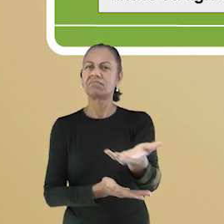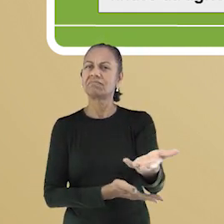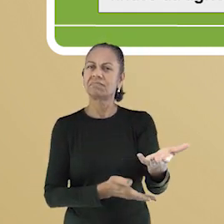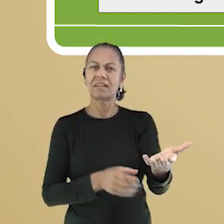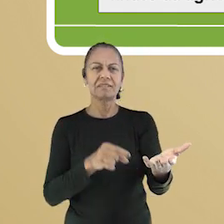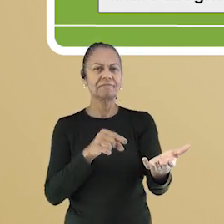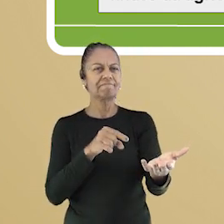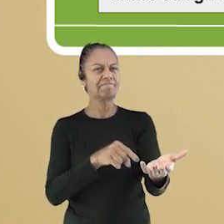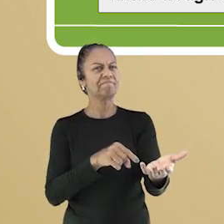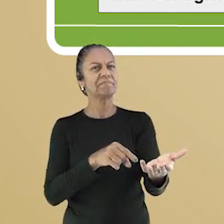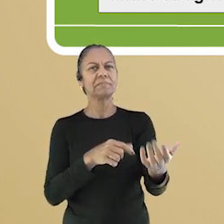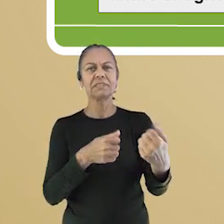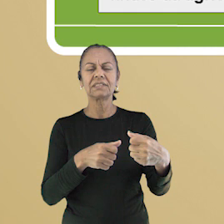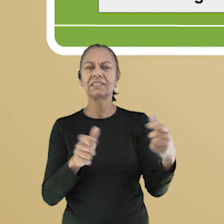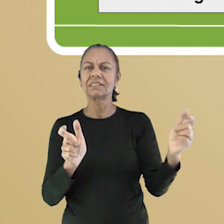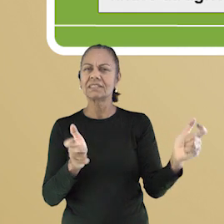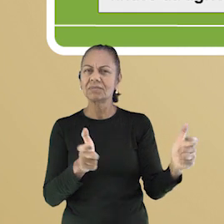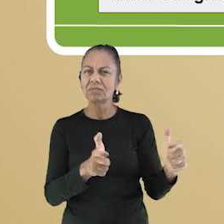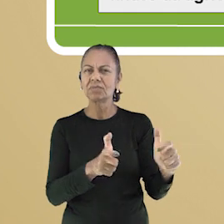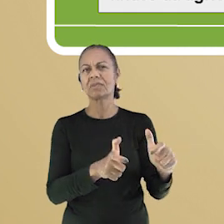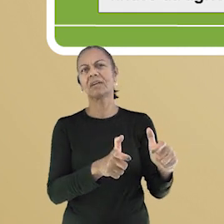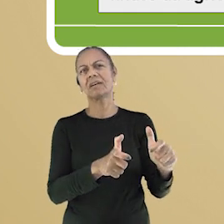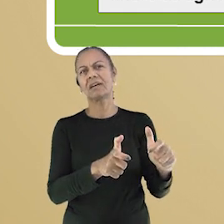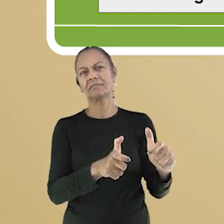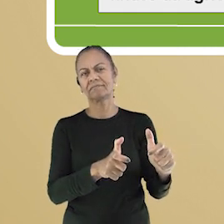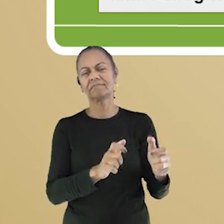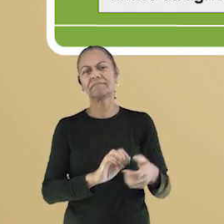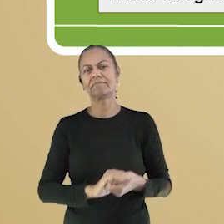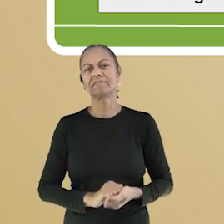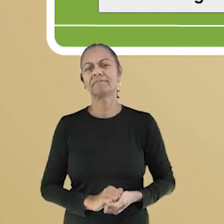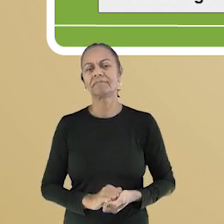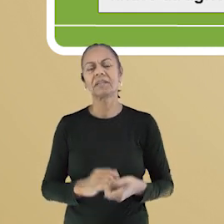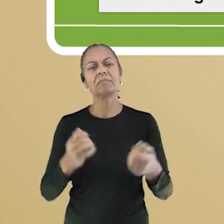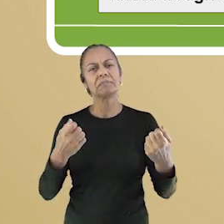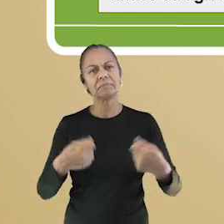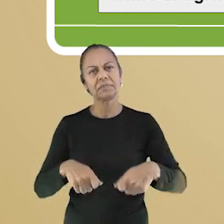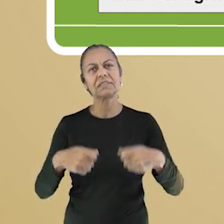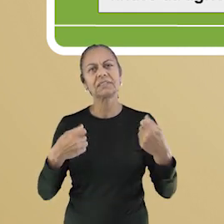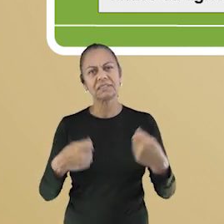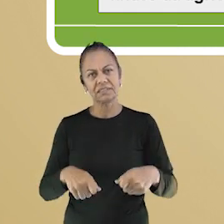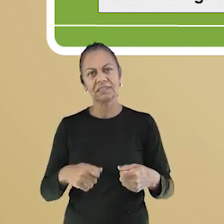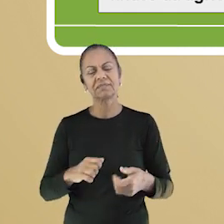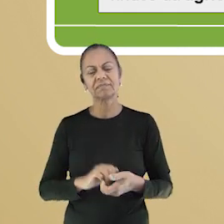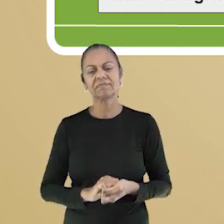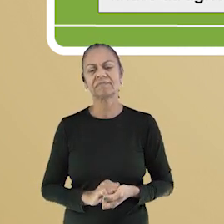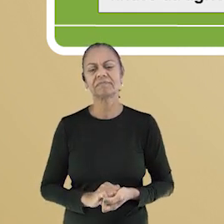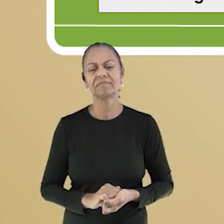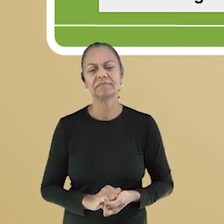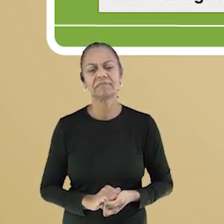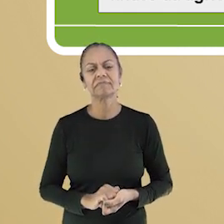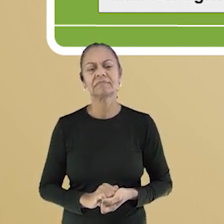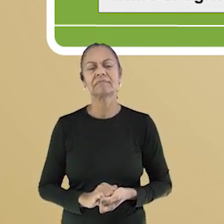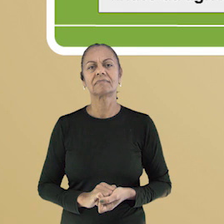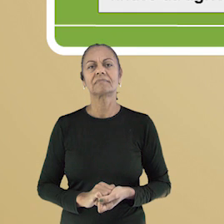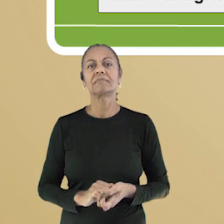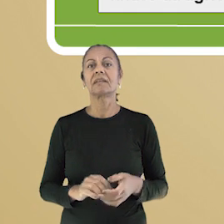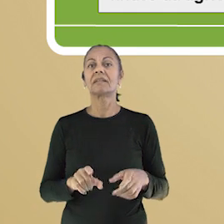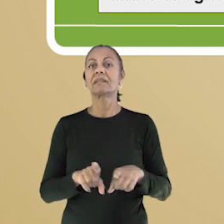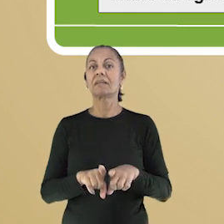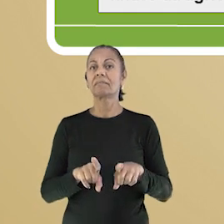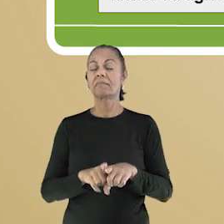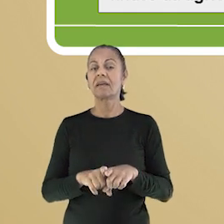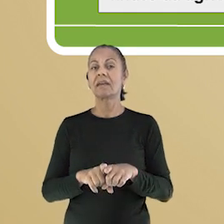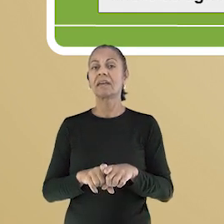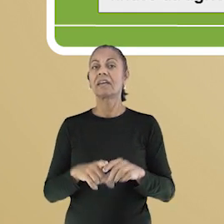não for possível cessar. A gente sabe que é complicado, mas amenizar é uma opção e deve ser tentada. E passa por